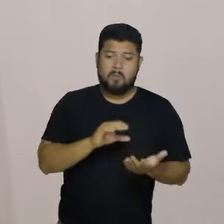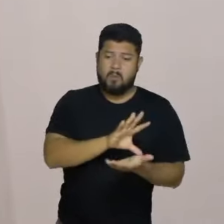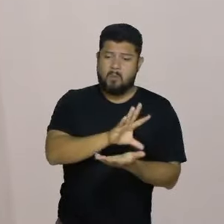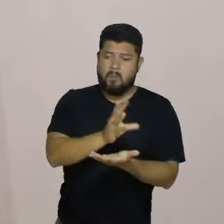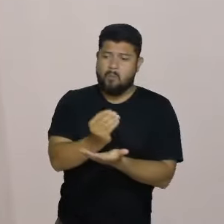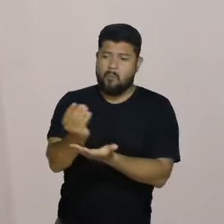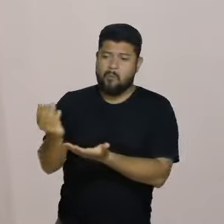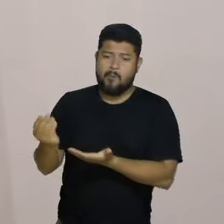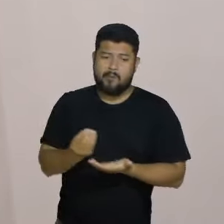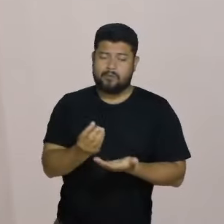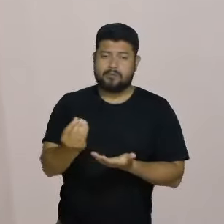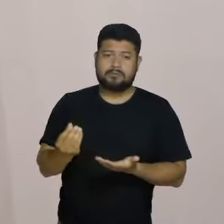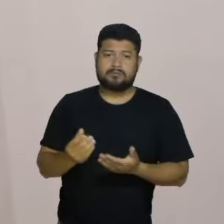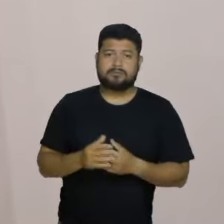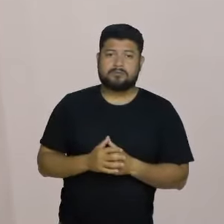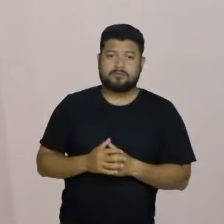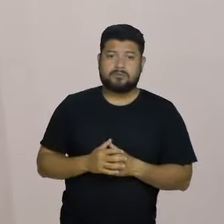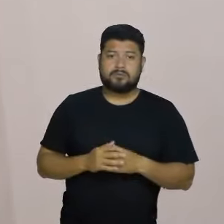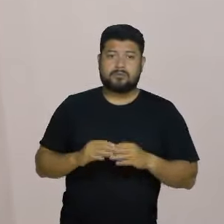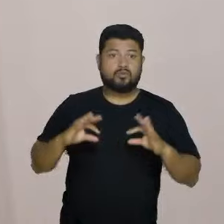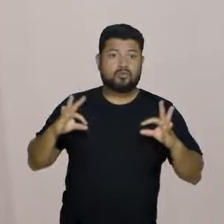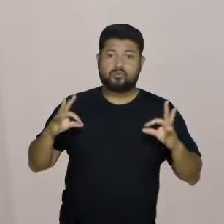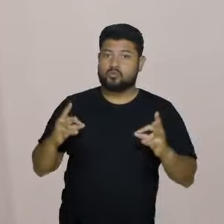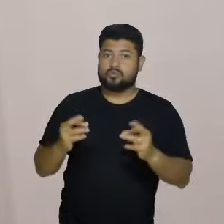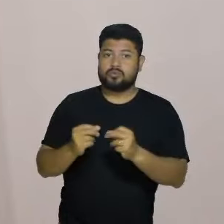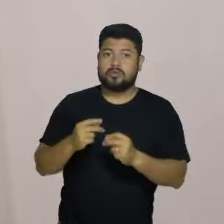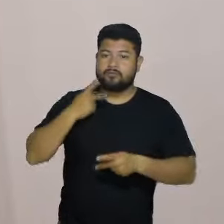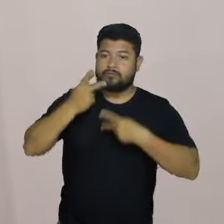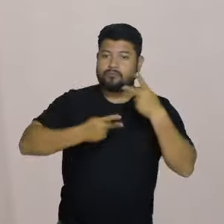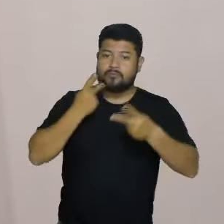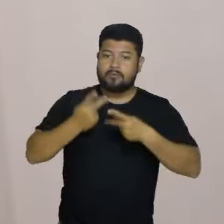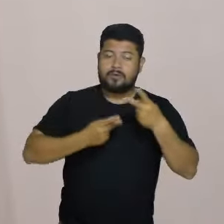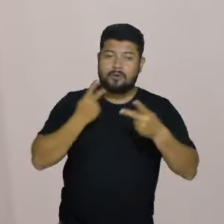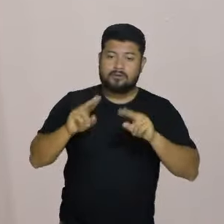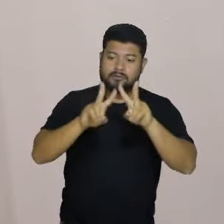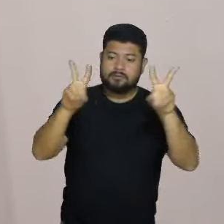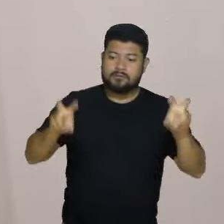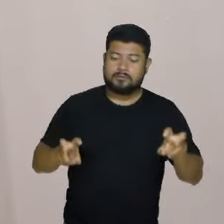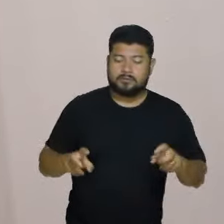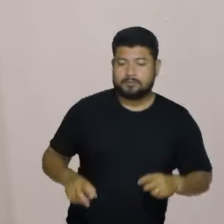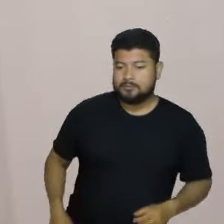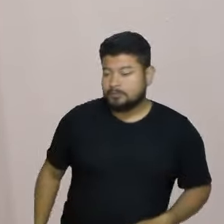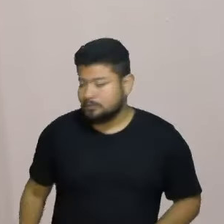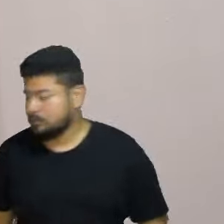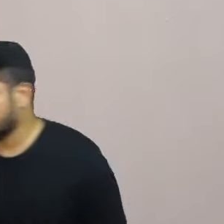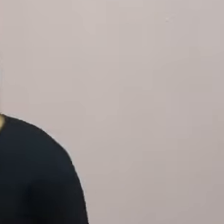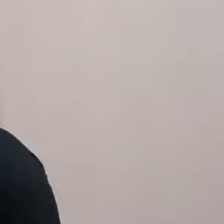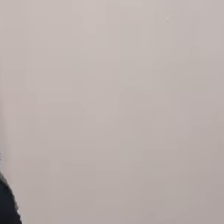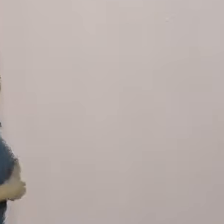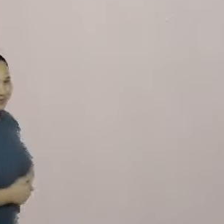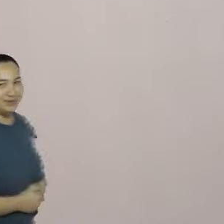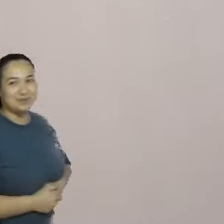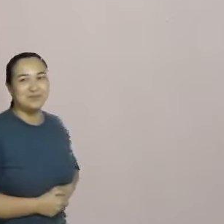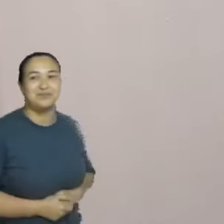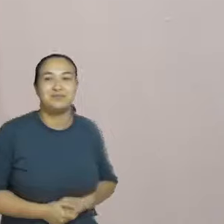fácil. Todo mundo hoje fala em autismo, todos os diagnósticos levam ao autismo.